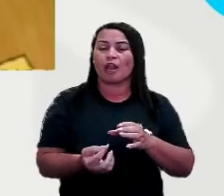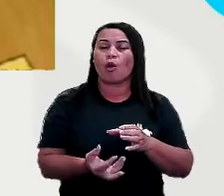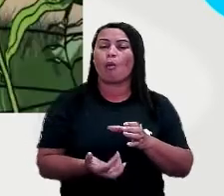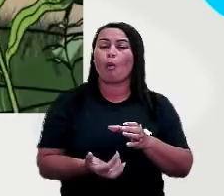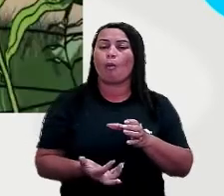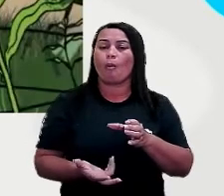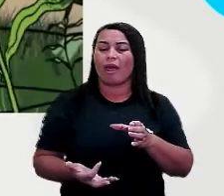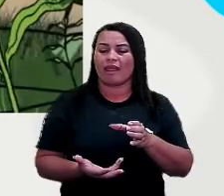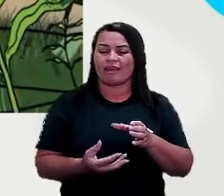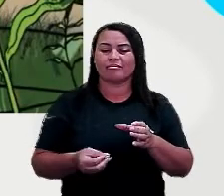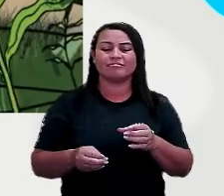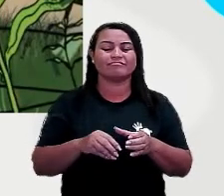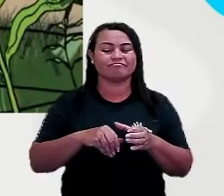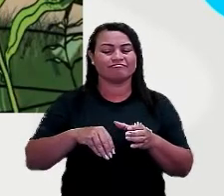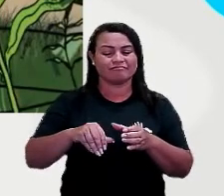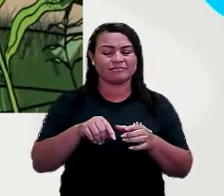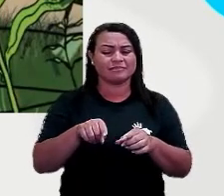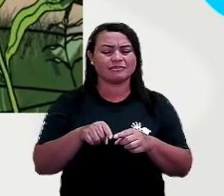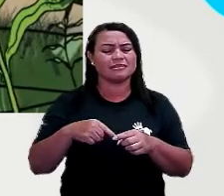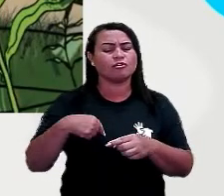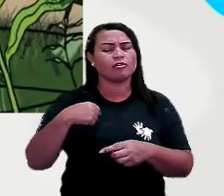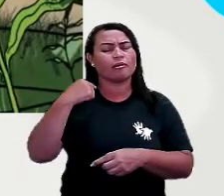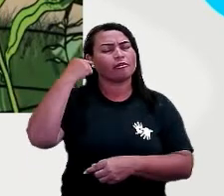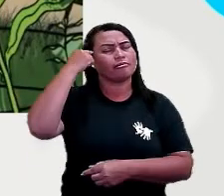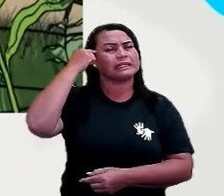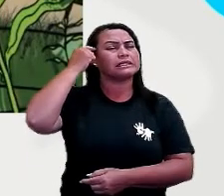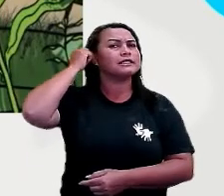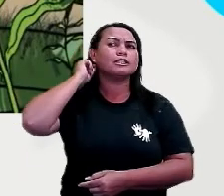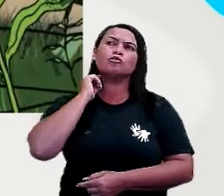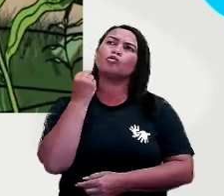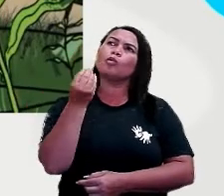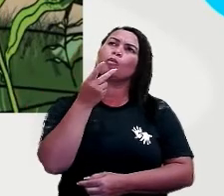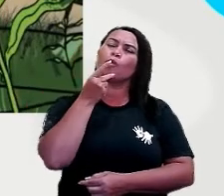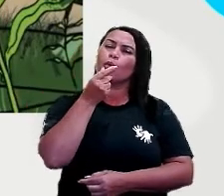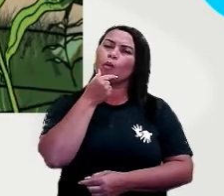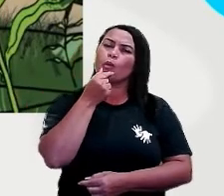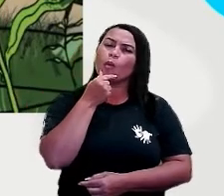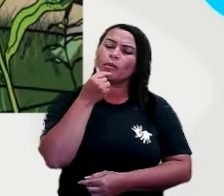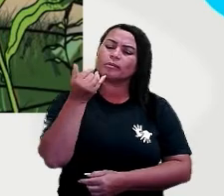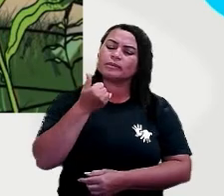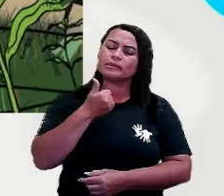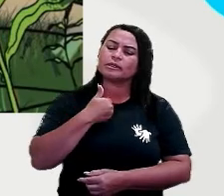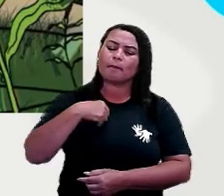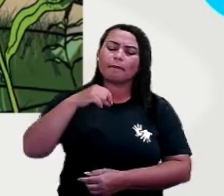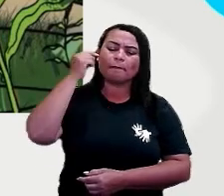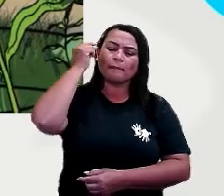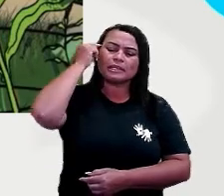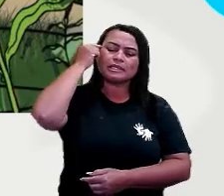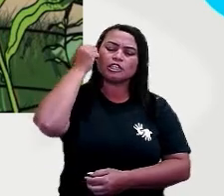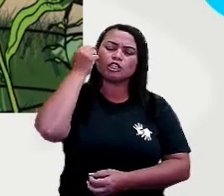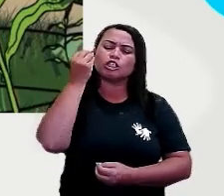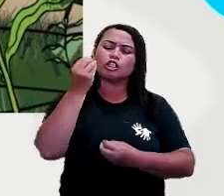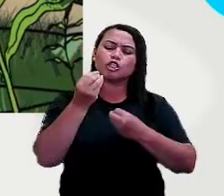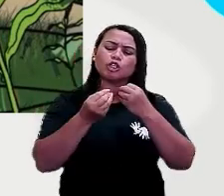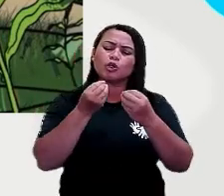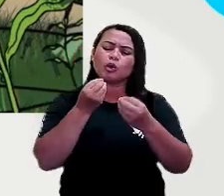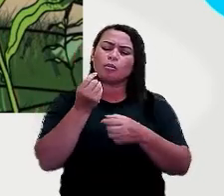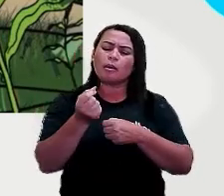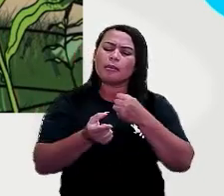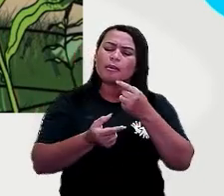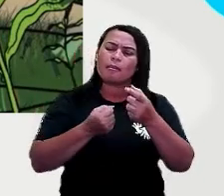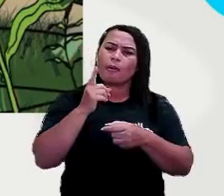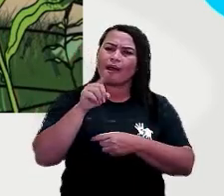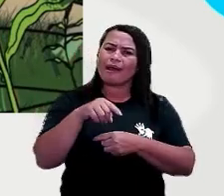fundo. Eu ficava pensando em suas palavras, também em como a pipoca é uma